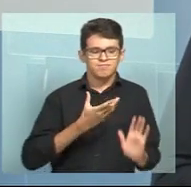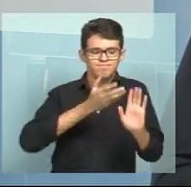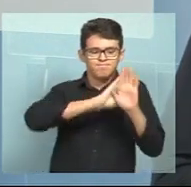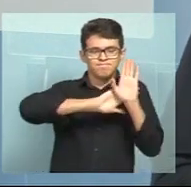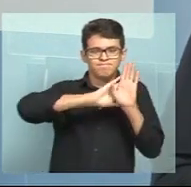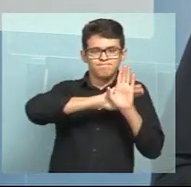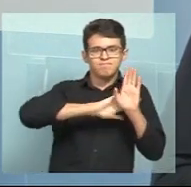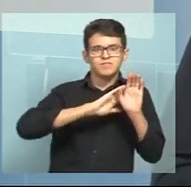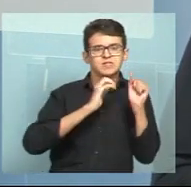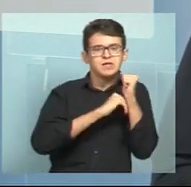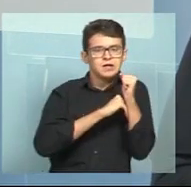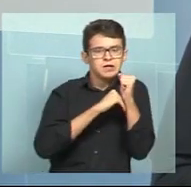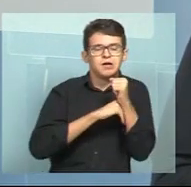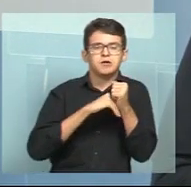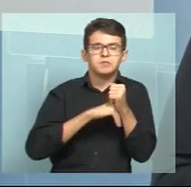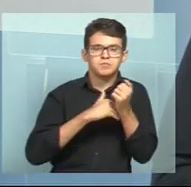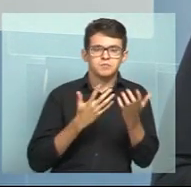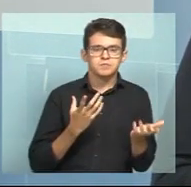ponto.